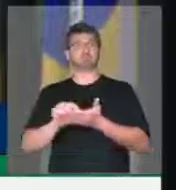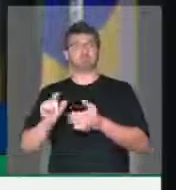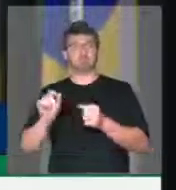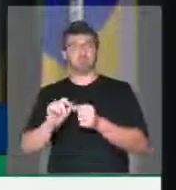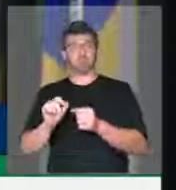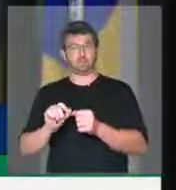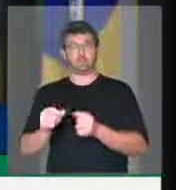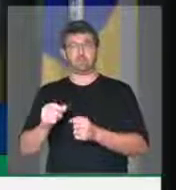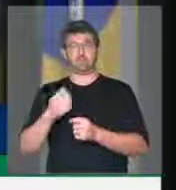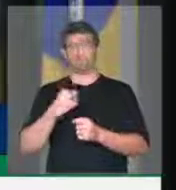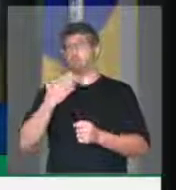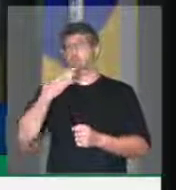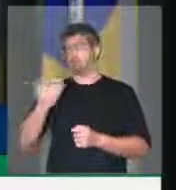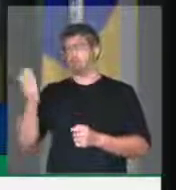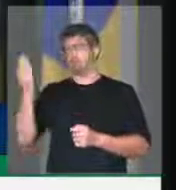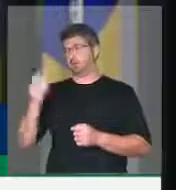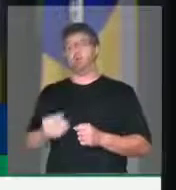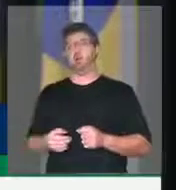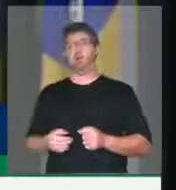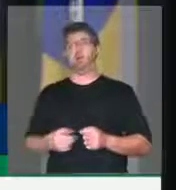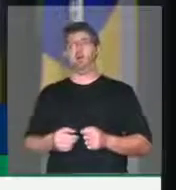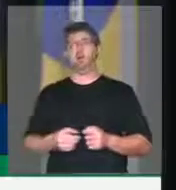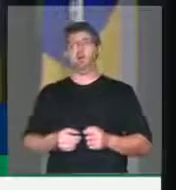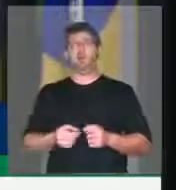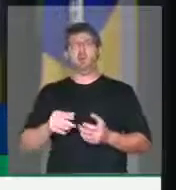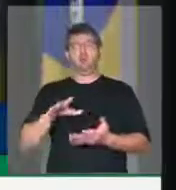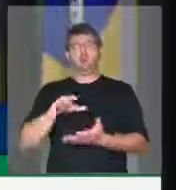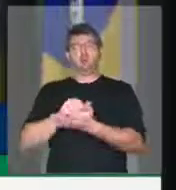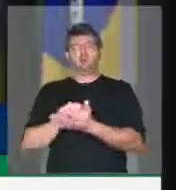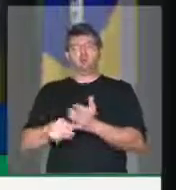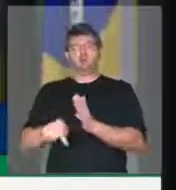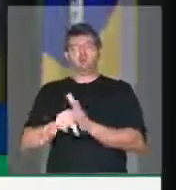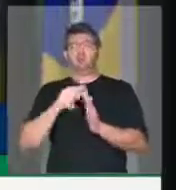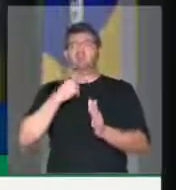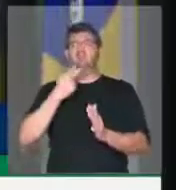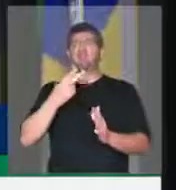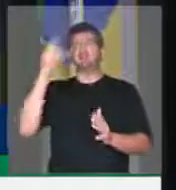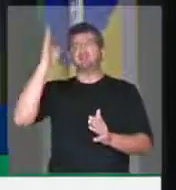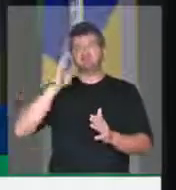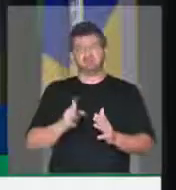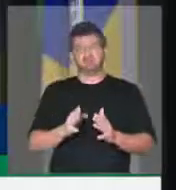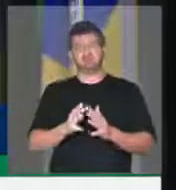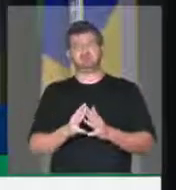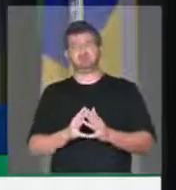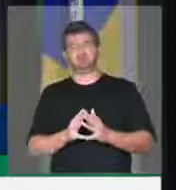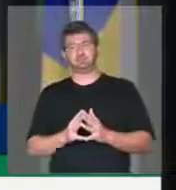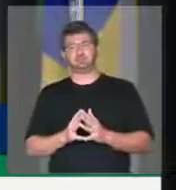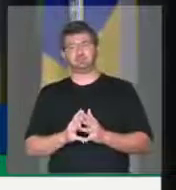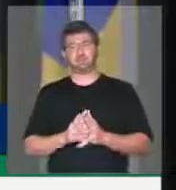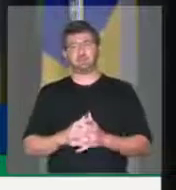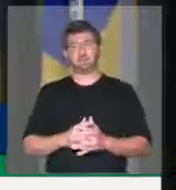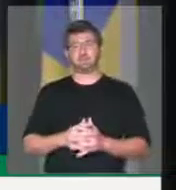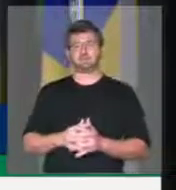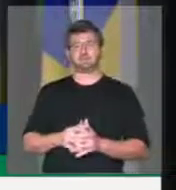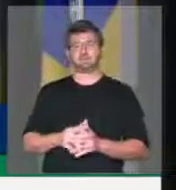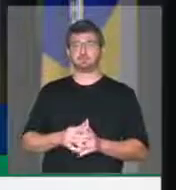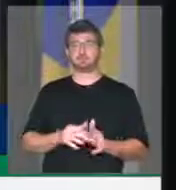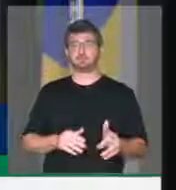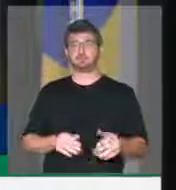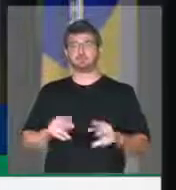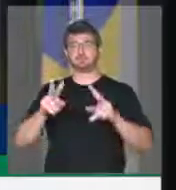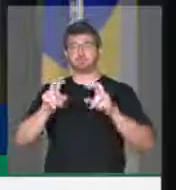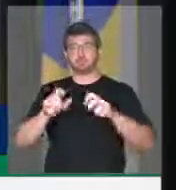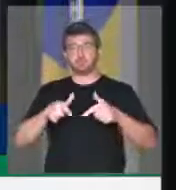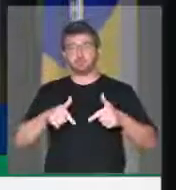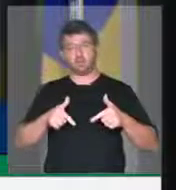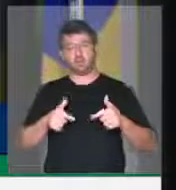o qual eu pediria a Vossa Excelência que seja transcrito nos anais desta casa. Sob o título da